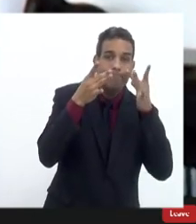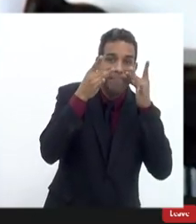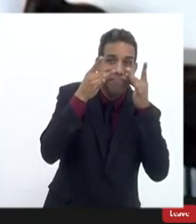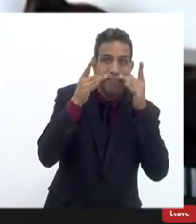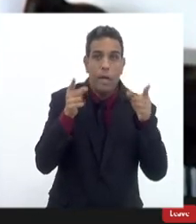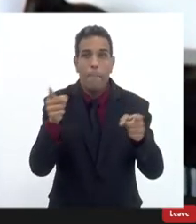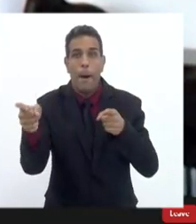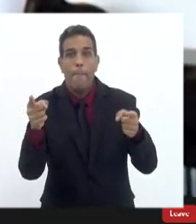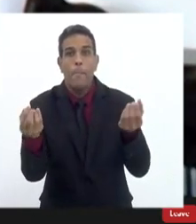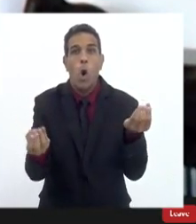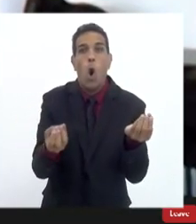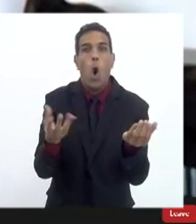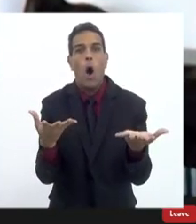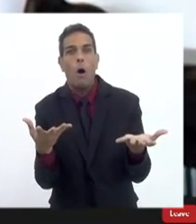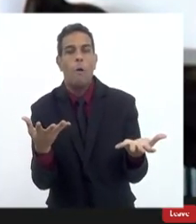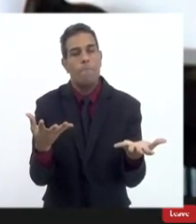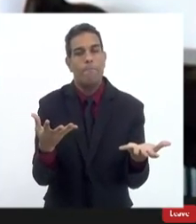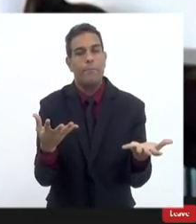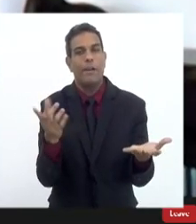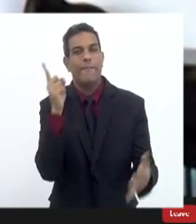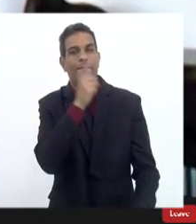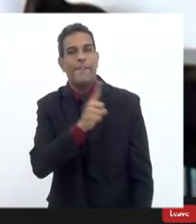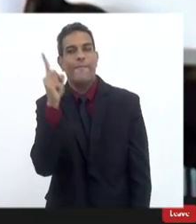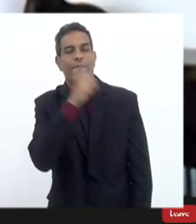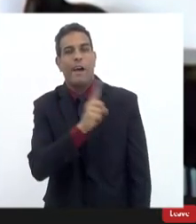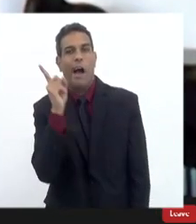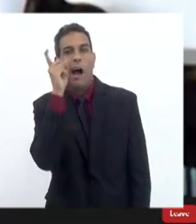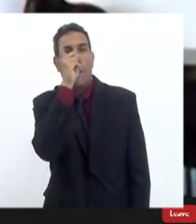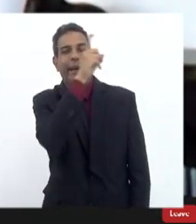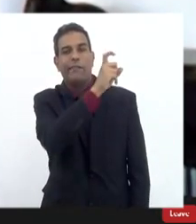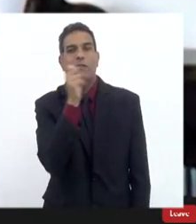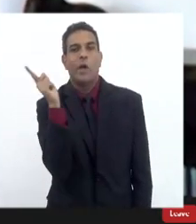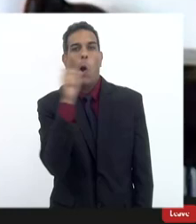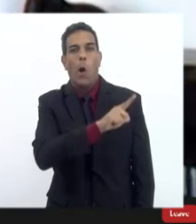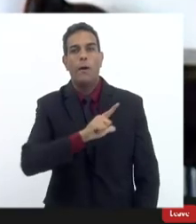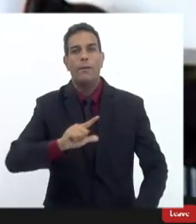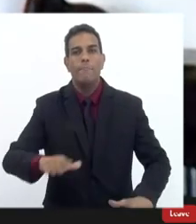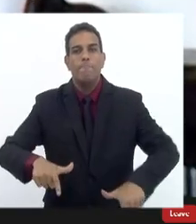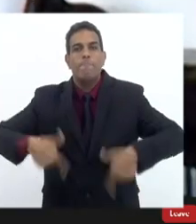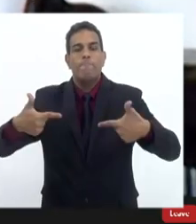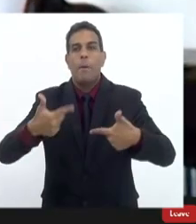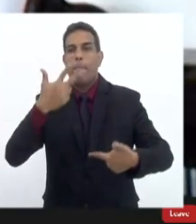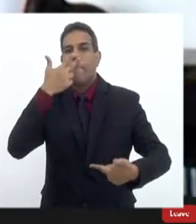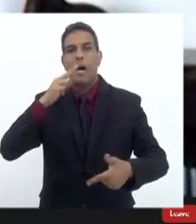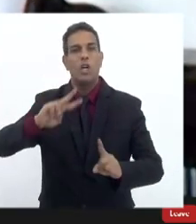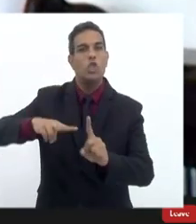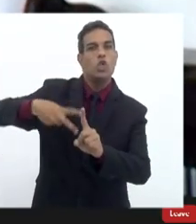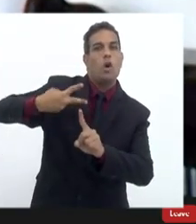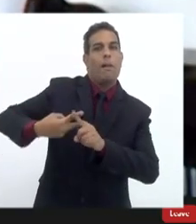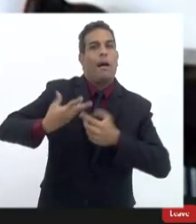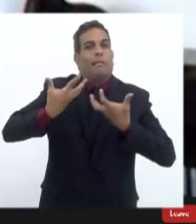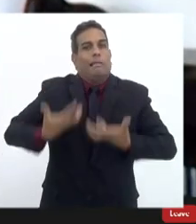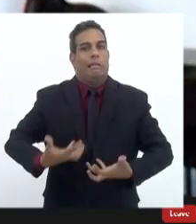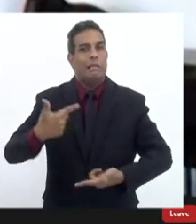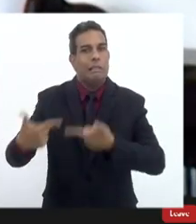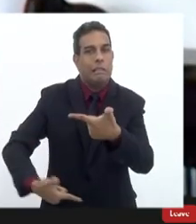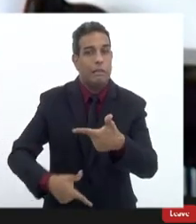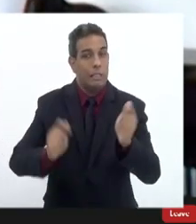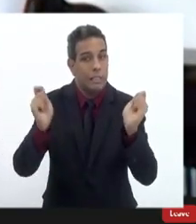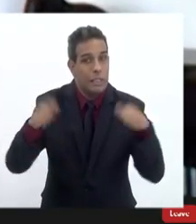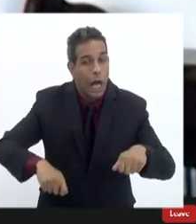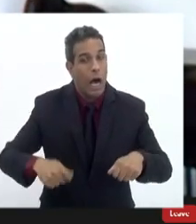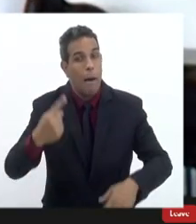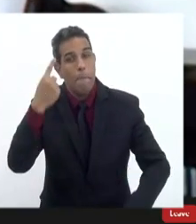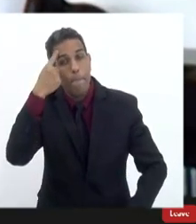que os dois lados fiquem um pouco difíceis de serem executados e o profissional fique sobrecarregado. Talvez a possibilidade de